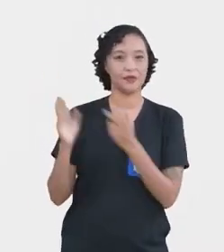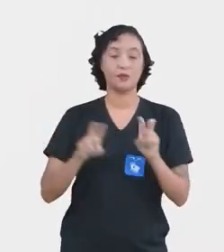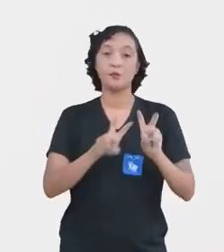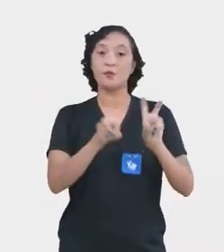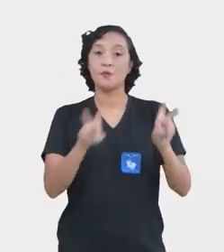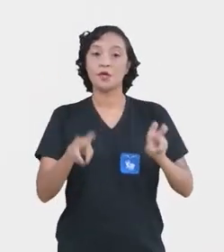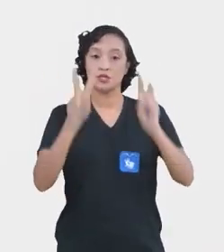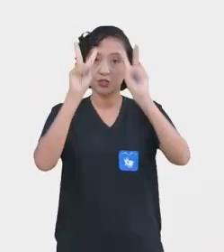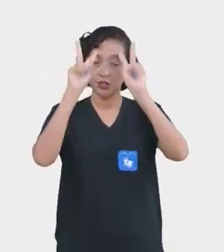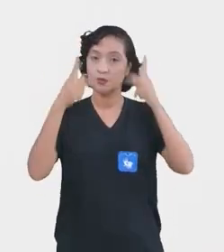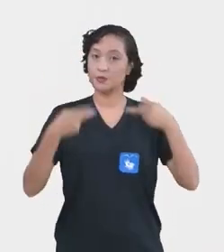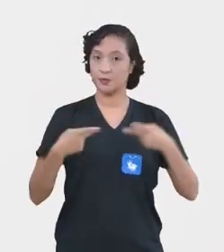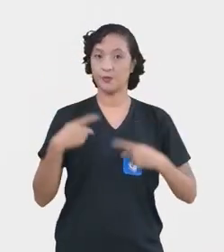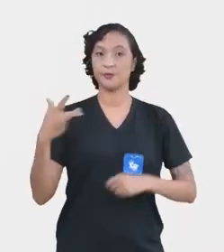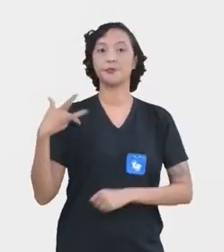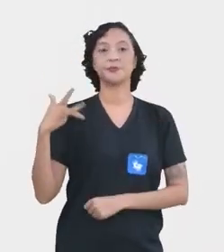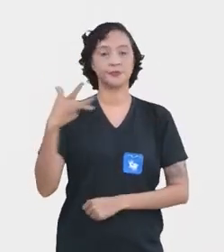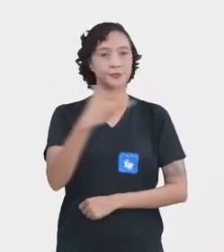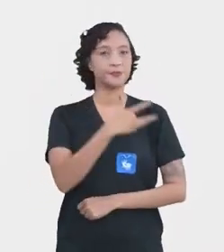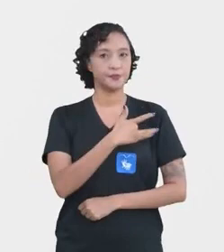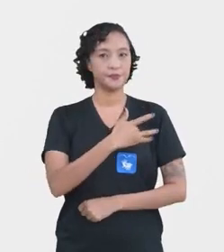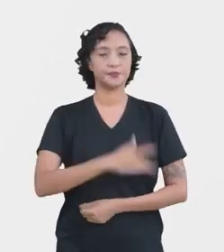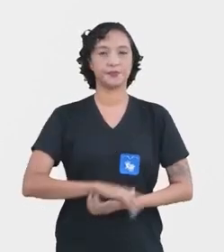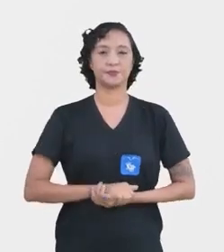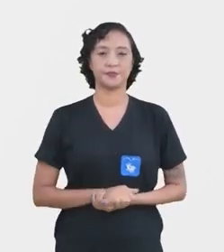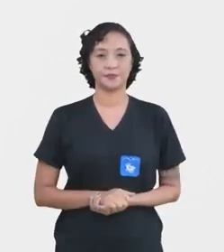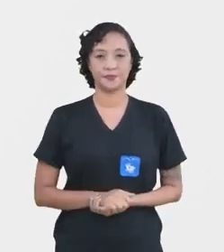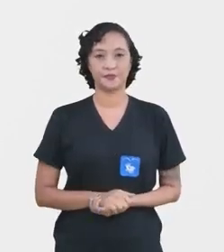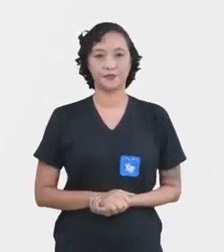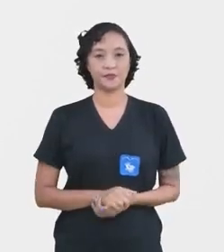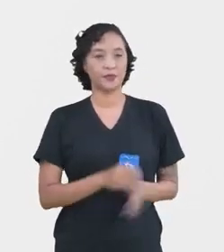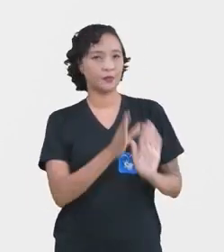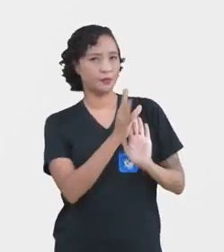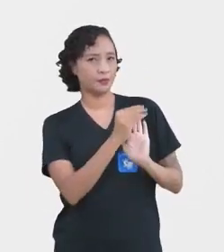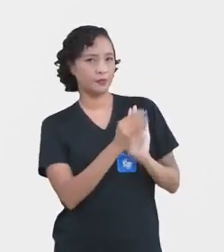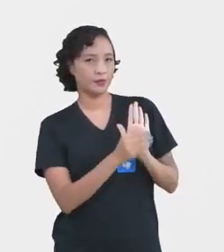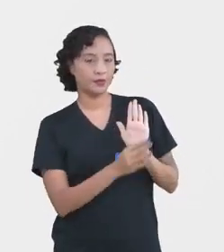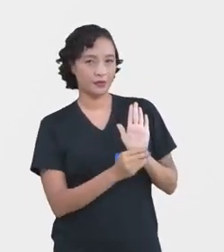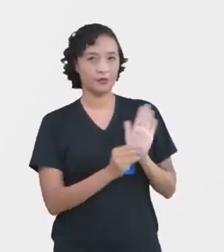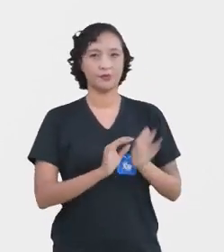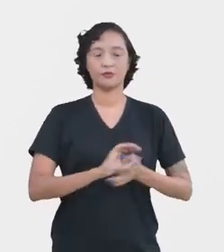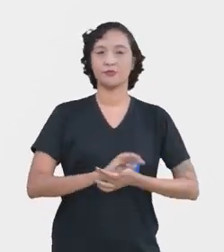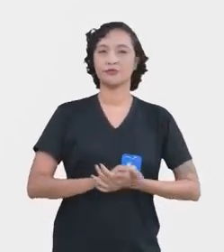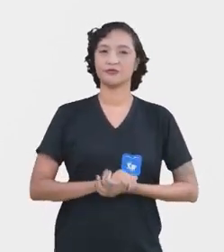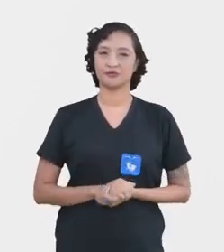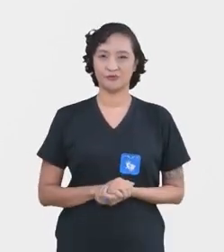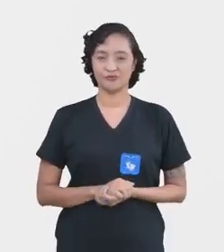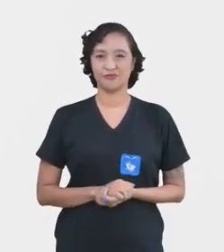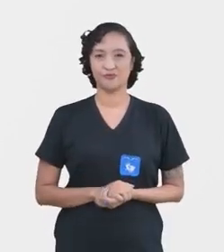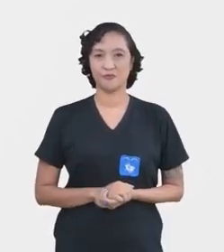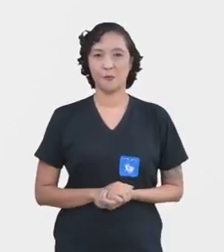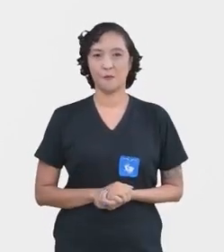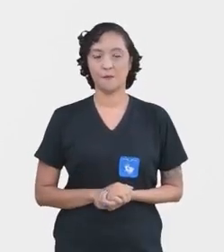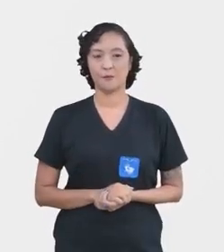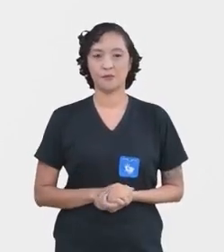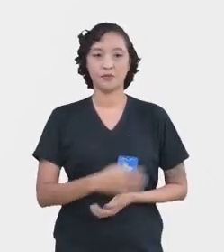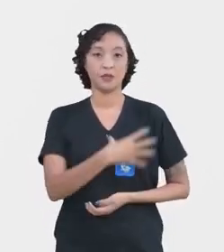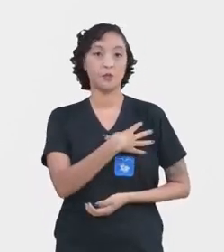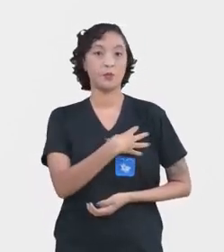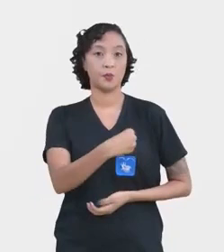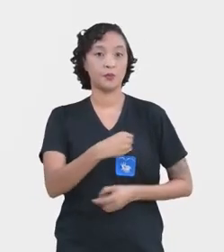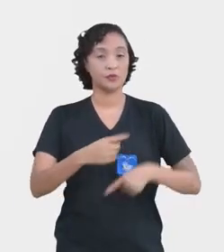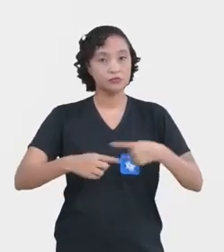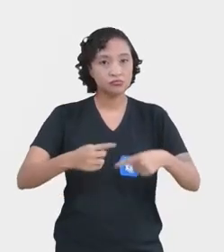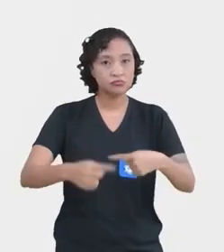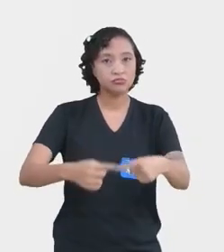humano e saúde. E o conteúdo de hoje? Vamos estudar reprodução